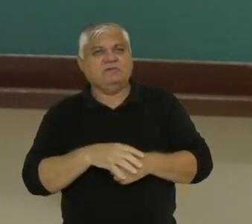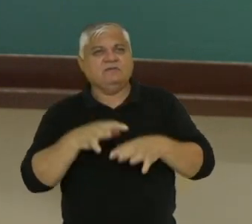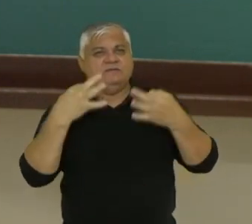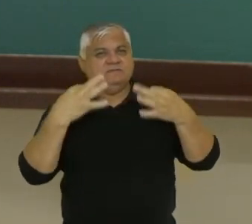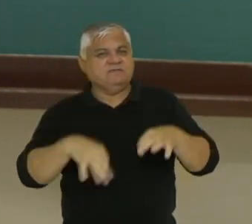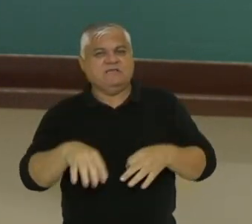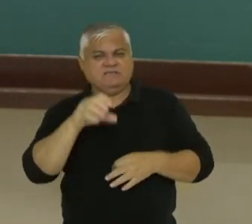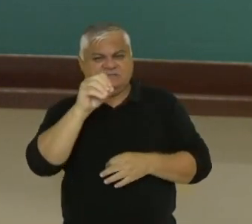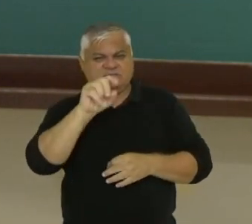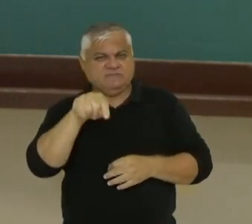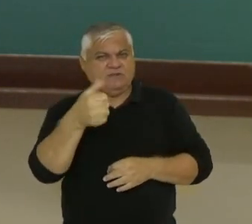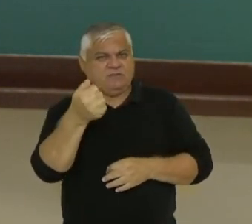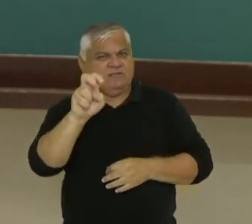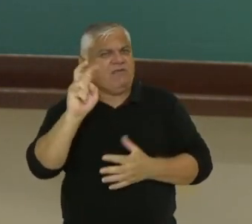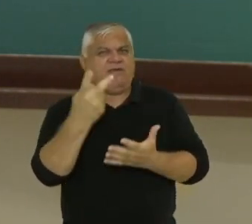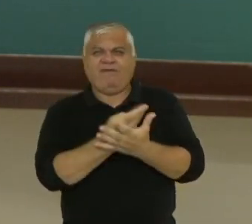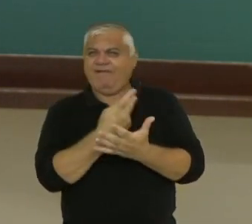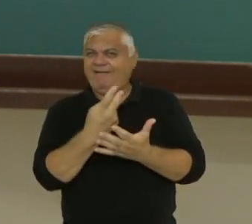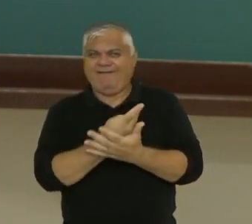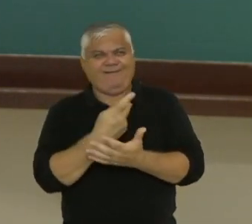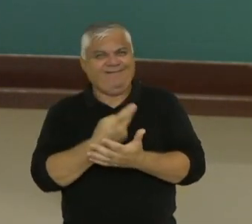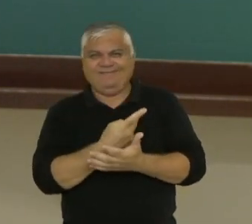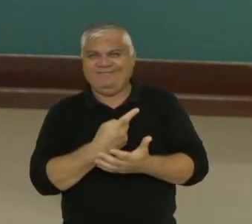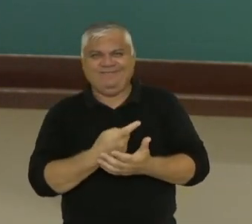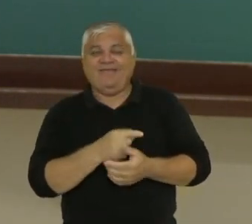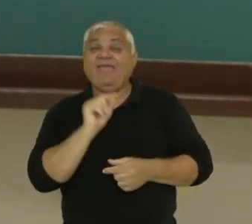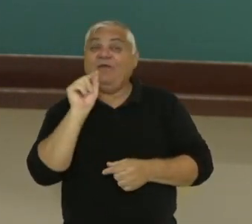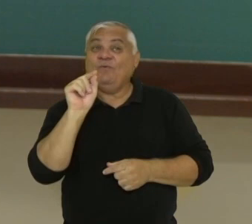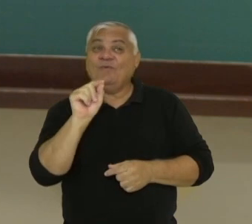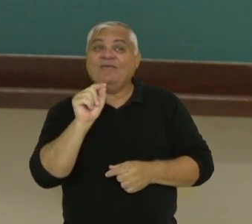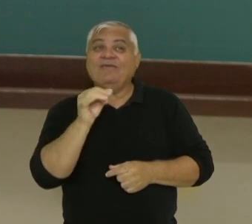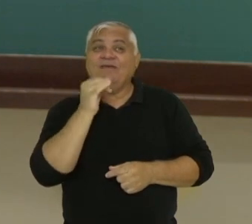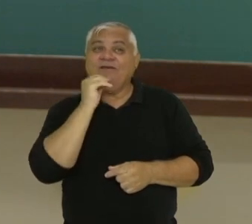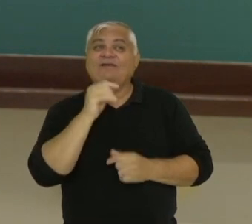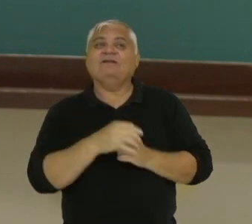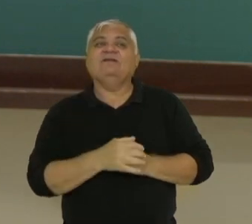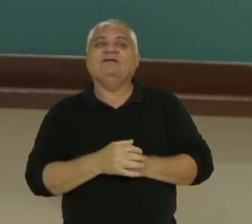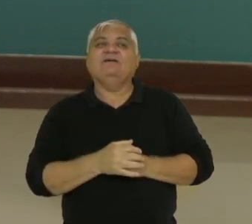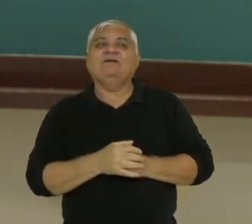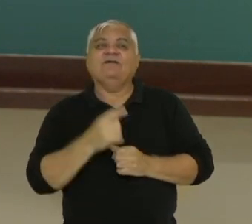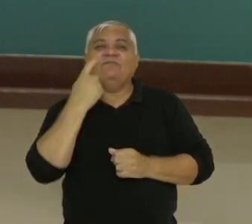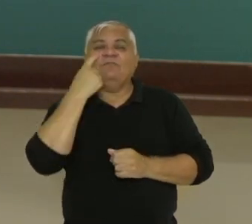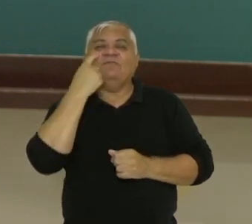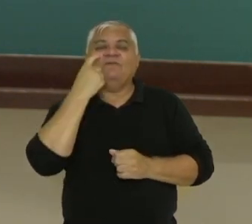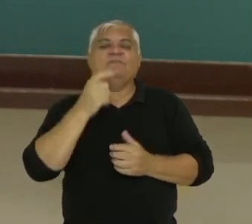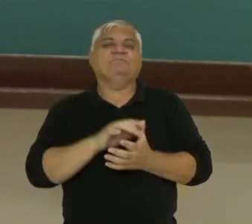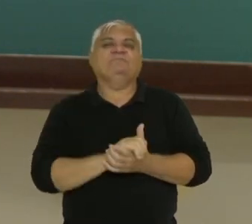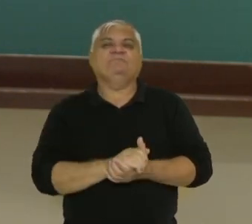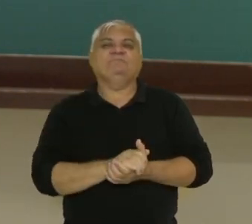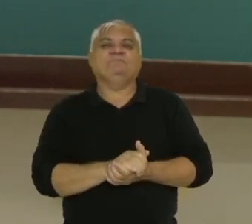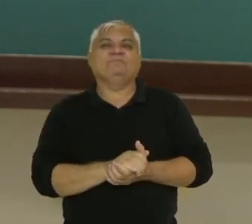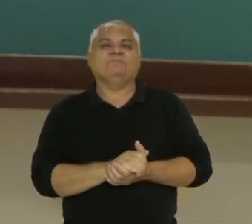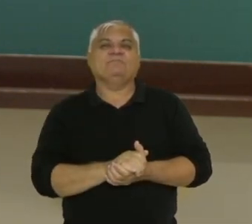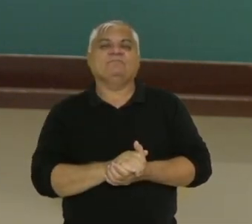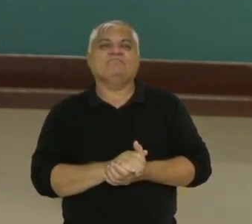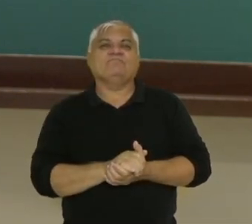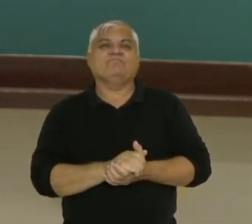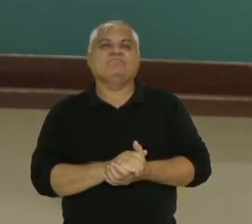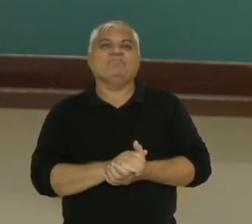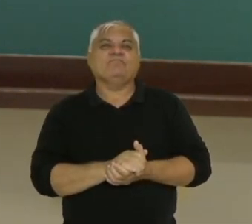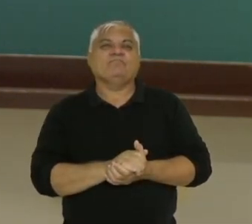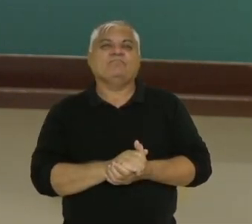não seria 15% sobre o valor total. Seria, deixa eu voltar ao slide anterior aqui para a gente não precisar